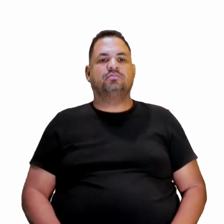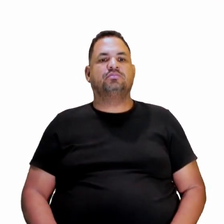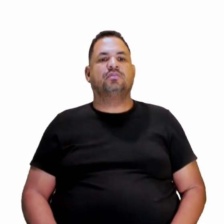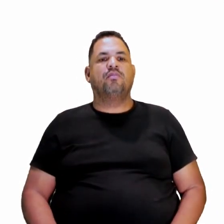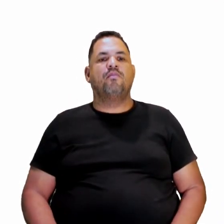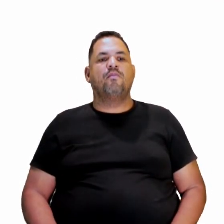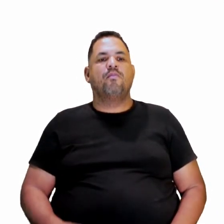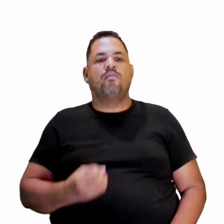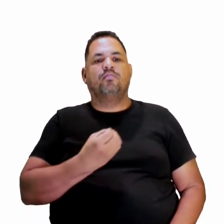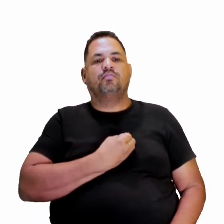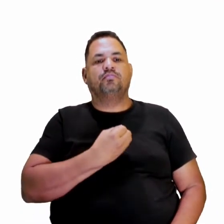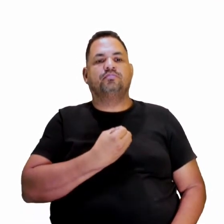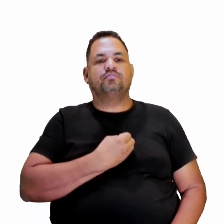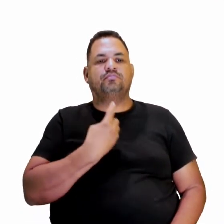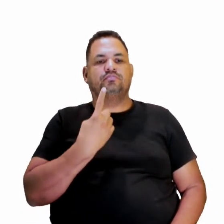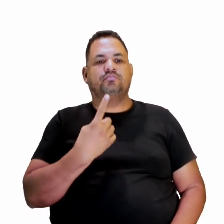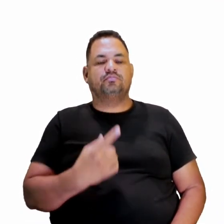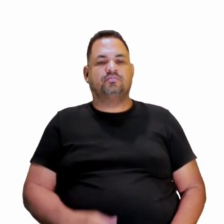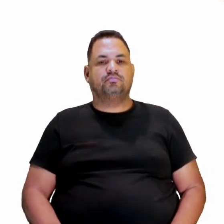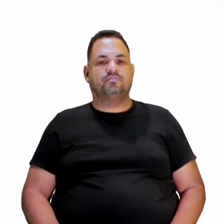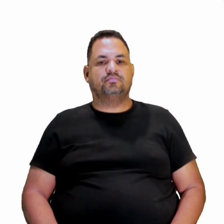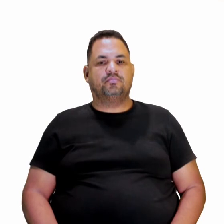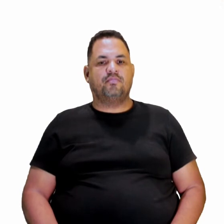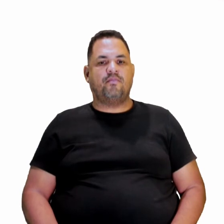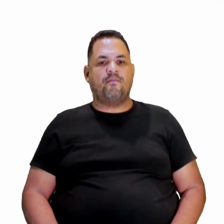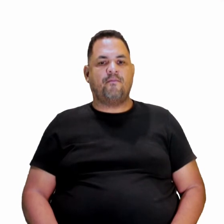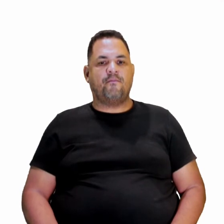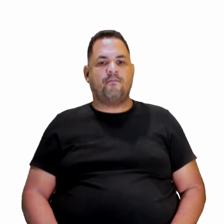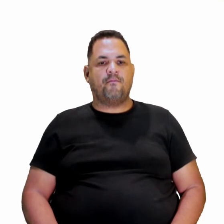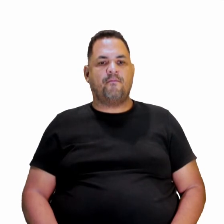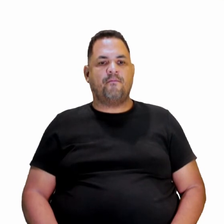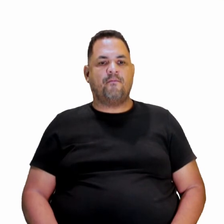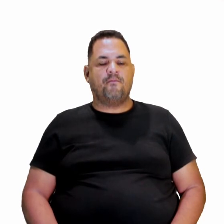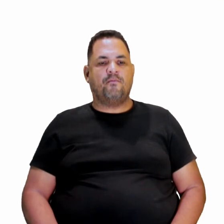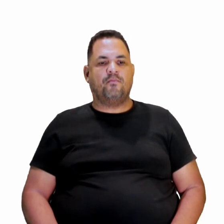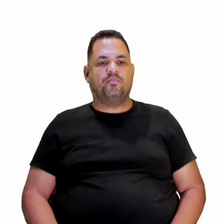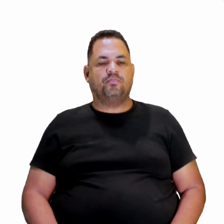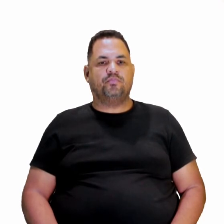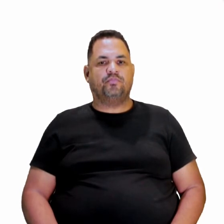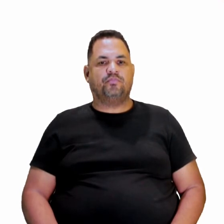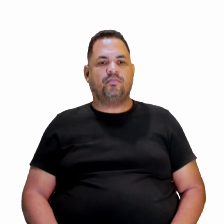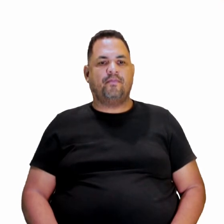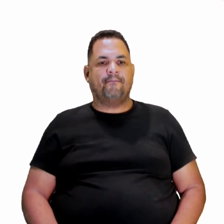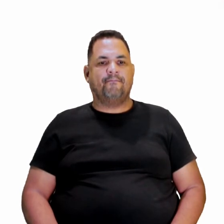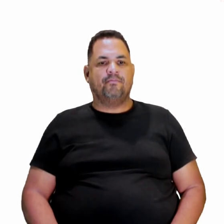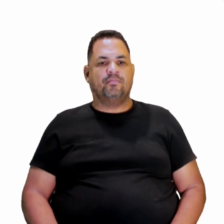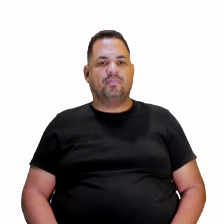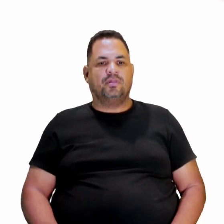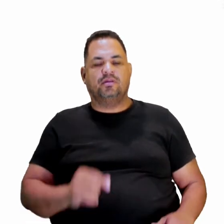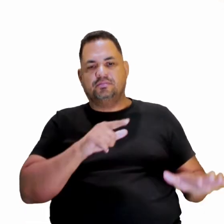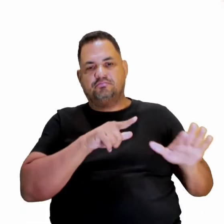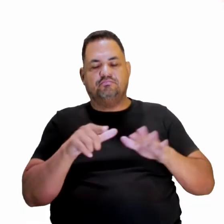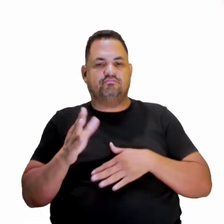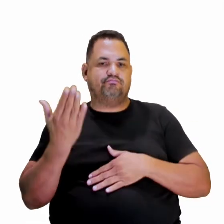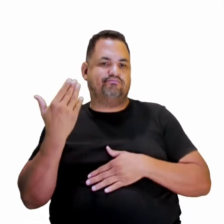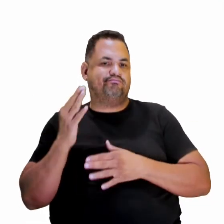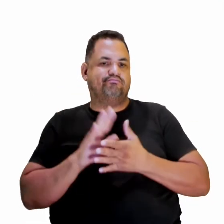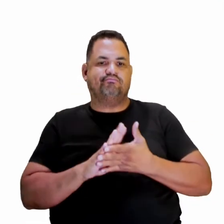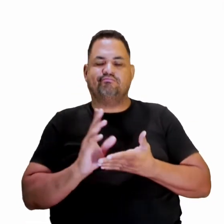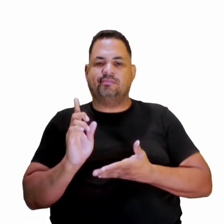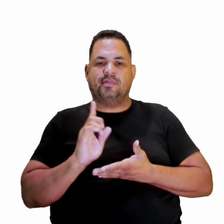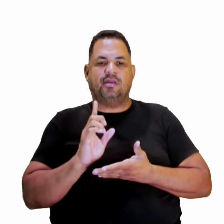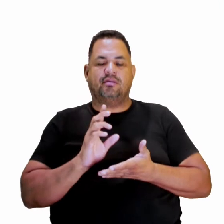só. Last week, Jen didn't get up at 6. A Jen, na semana passada, não acordou às